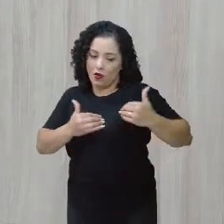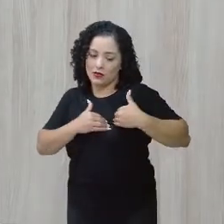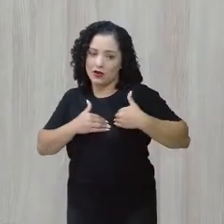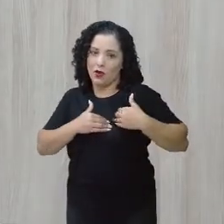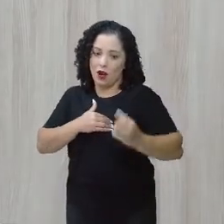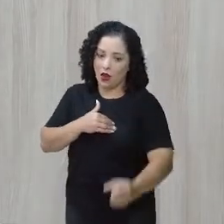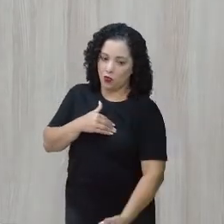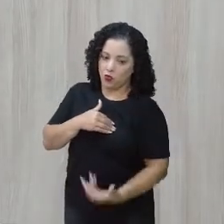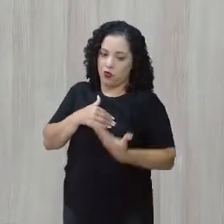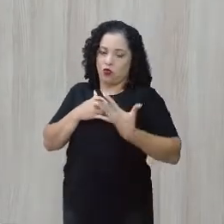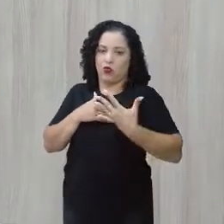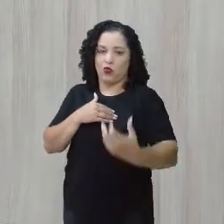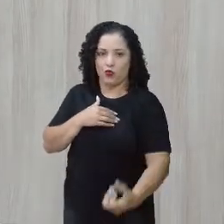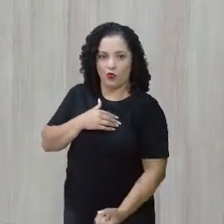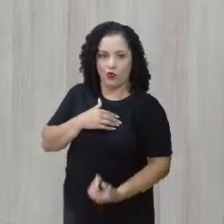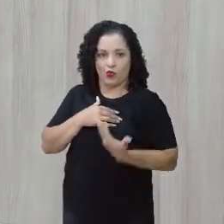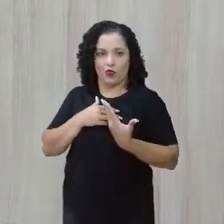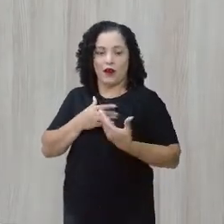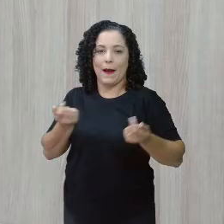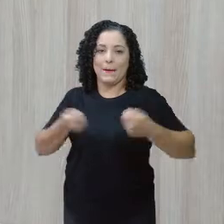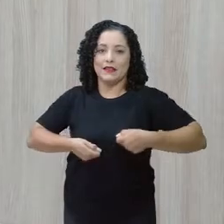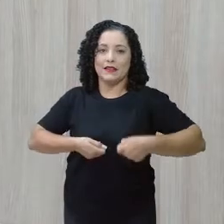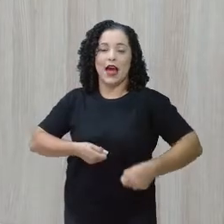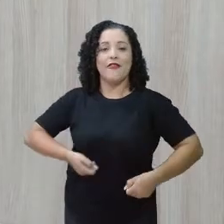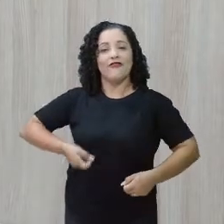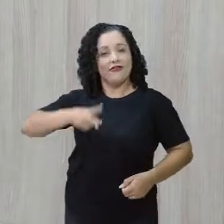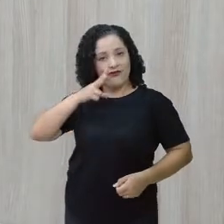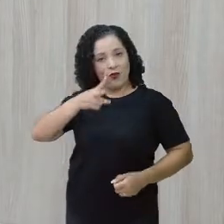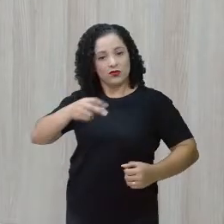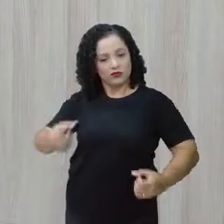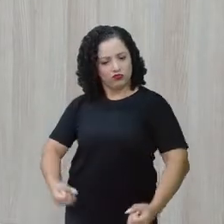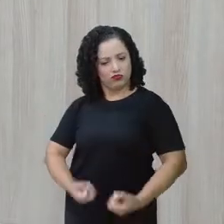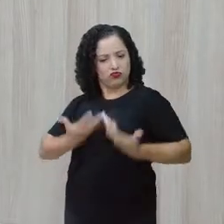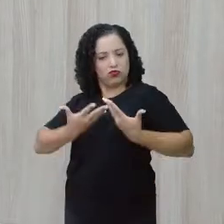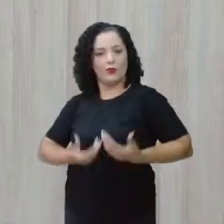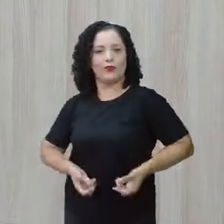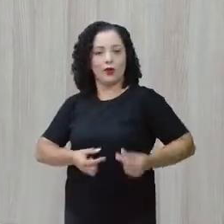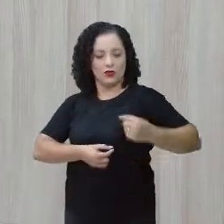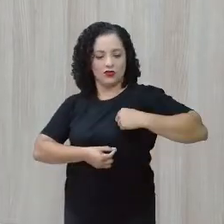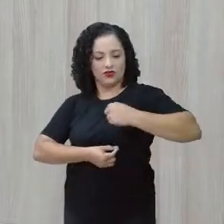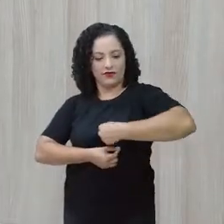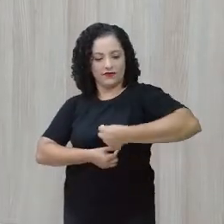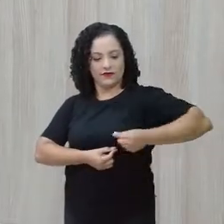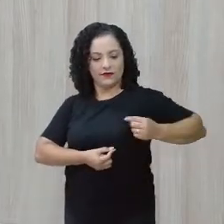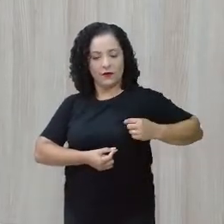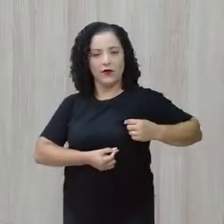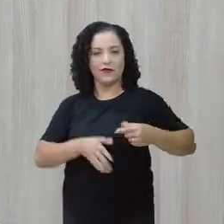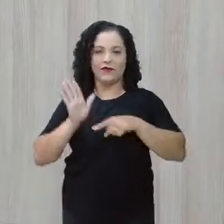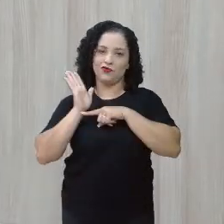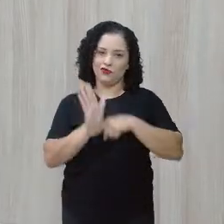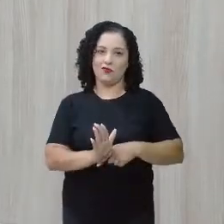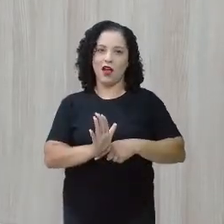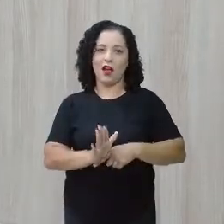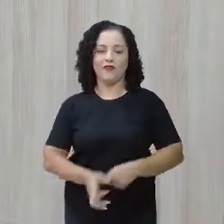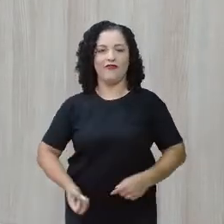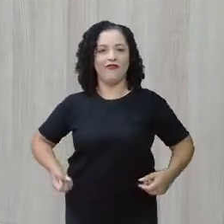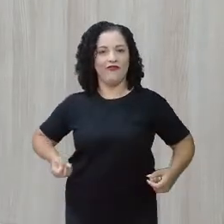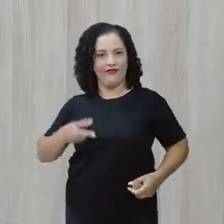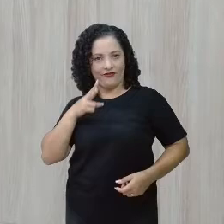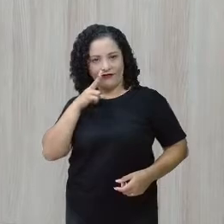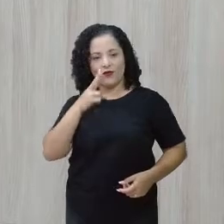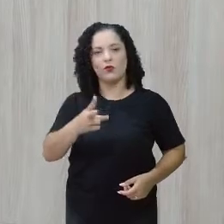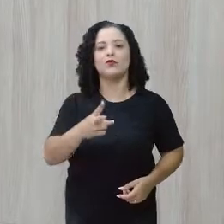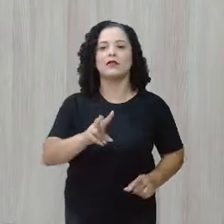é preciso que seja impulsionado. E essas válvulas vão ajudar. Já na artéria, né, subir